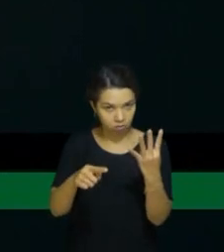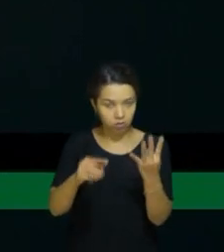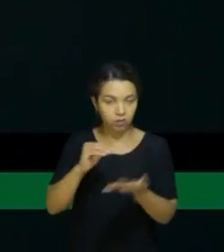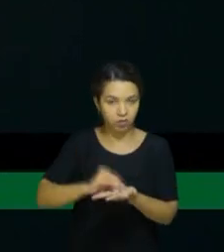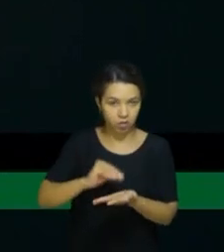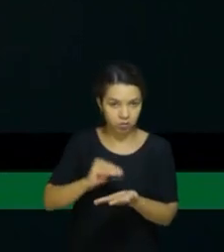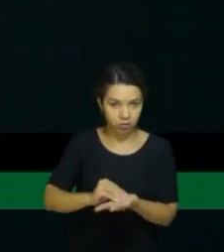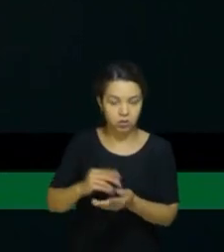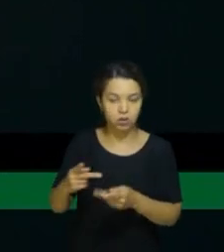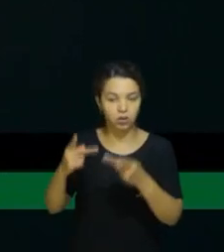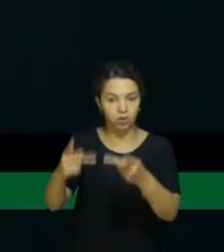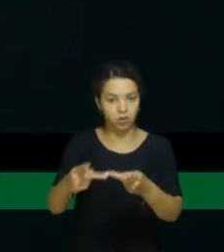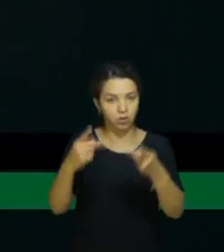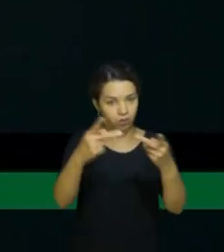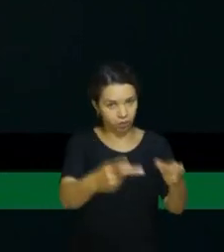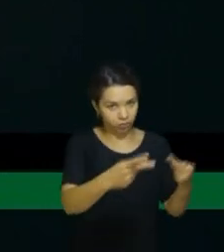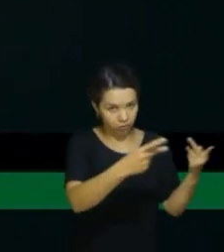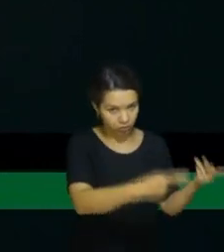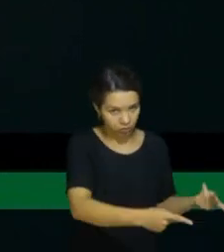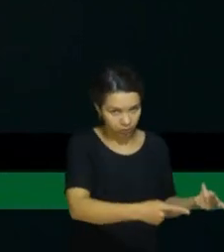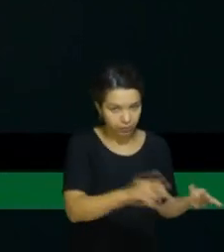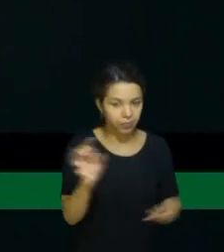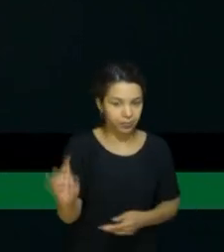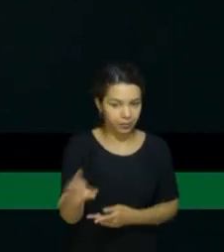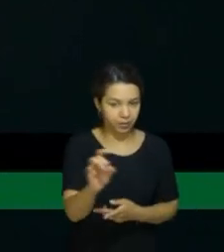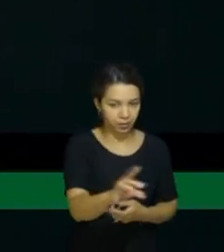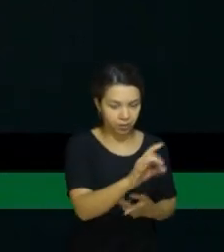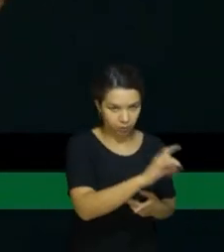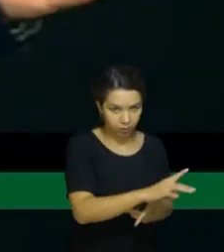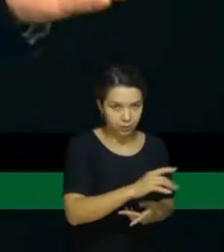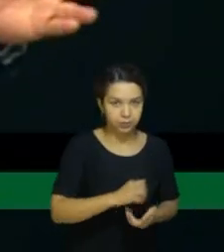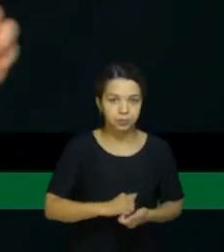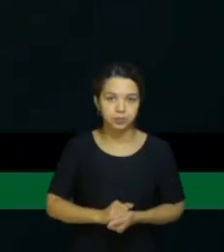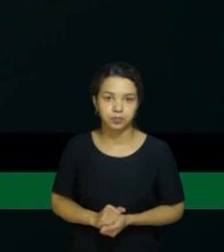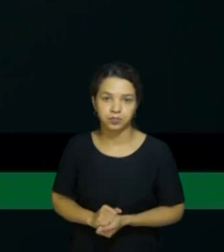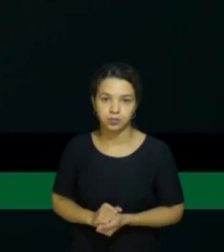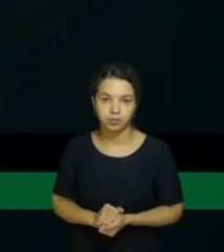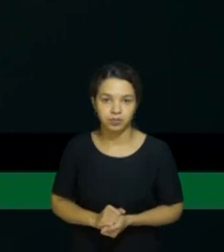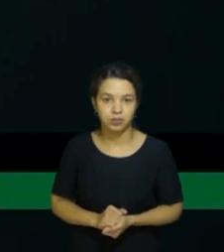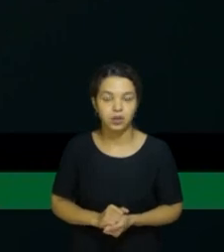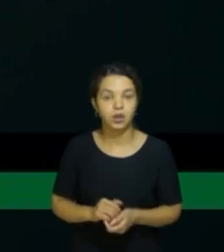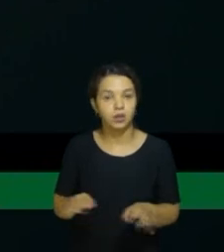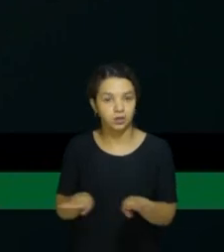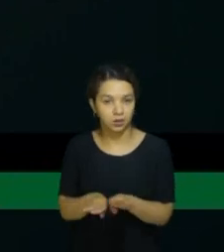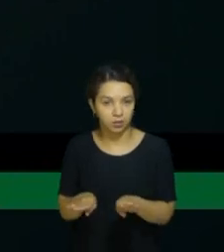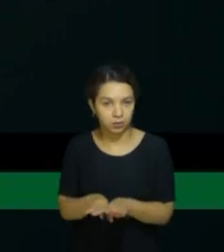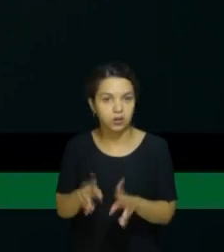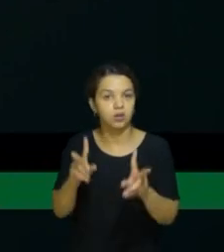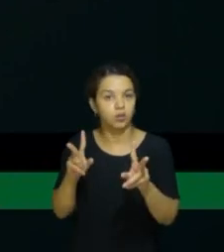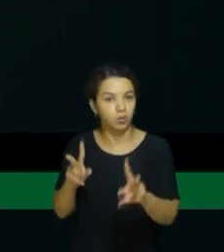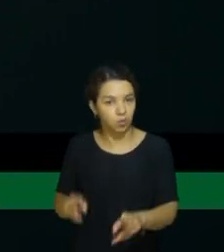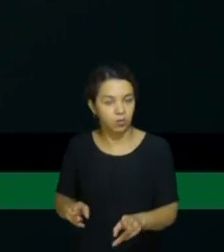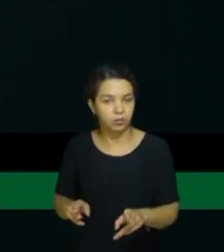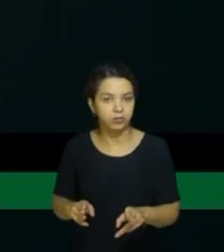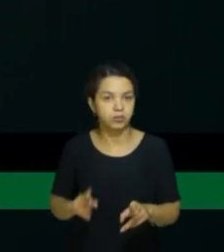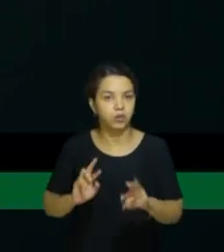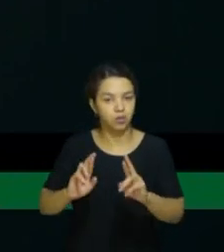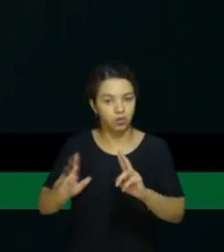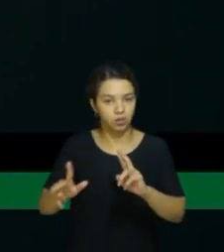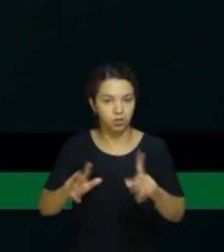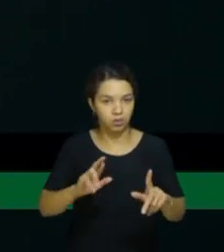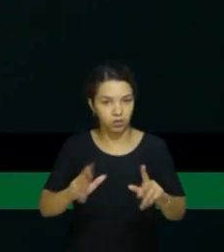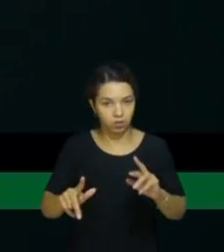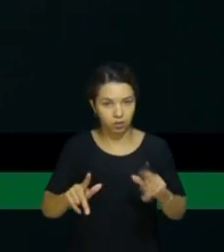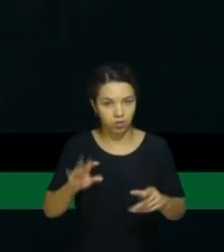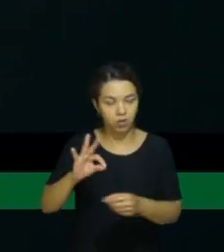fará presente em cada uma delas oportunizando da mesma forma as diferentes